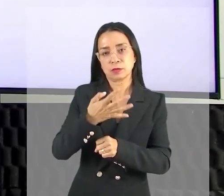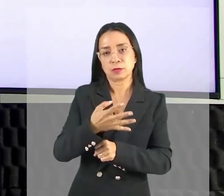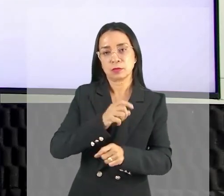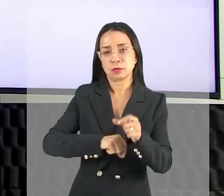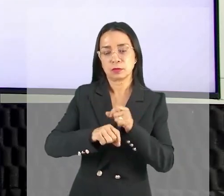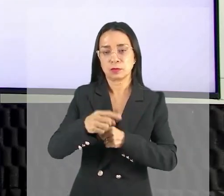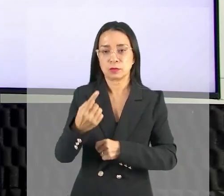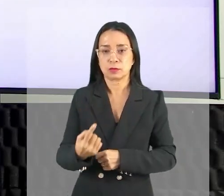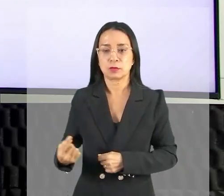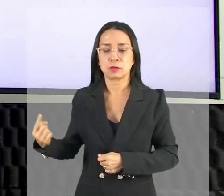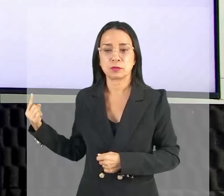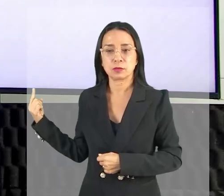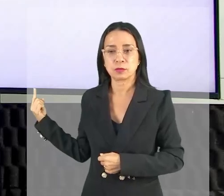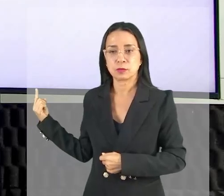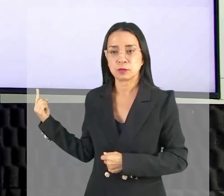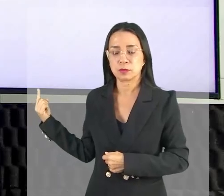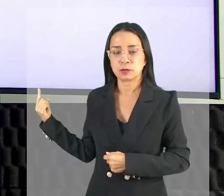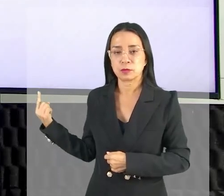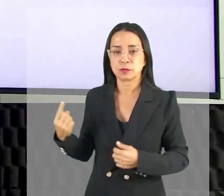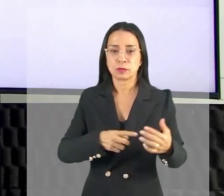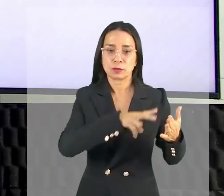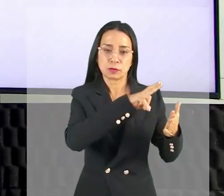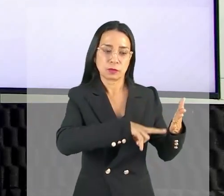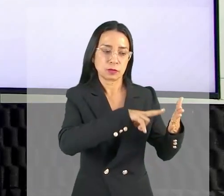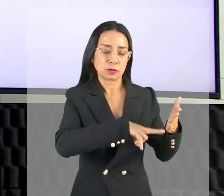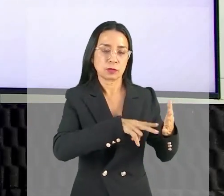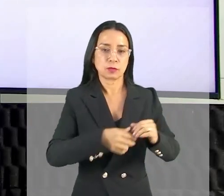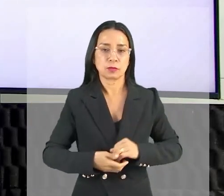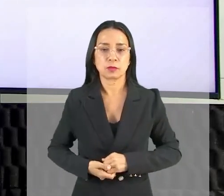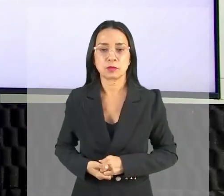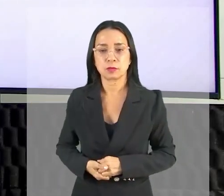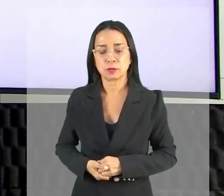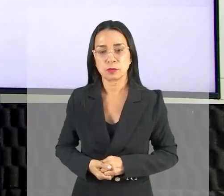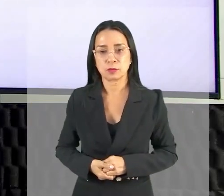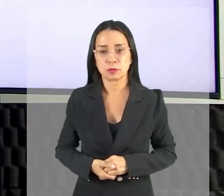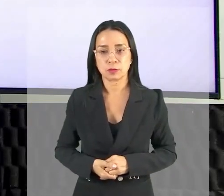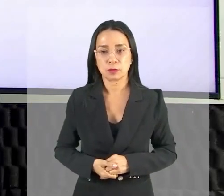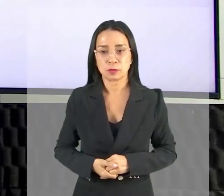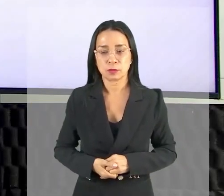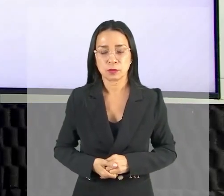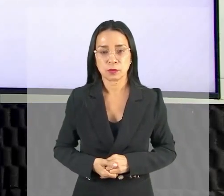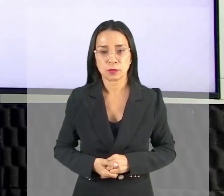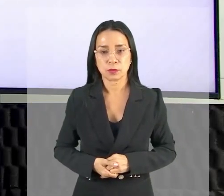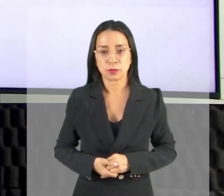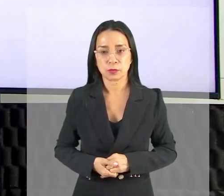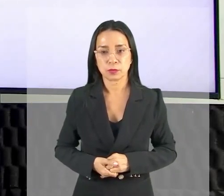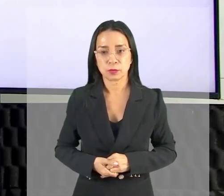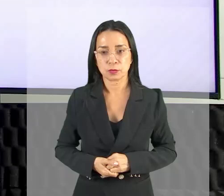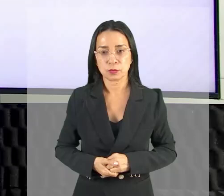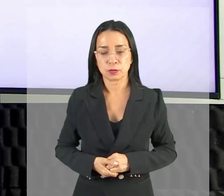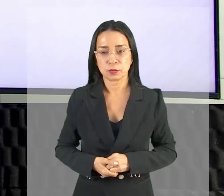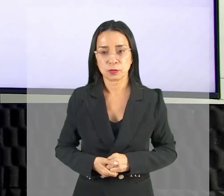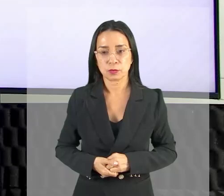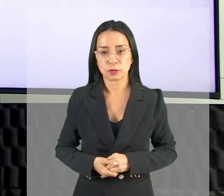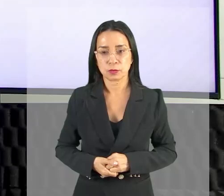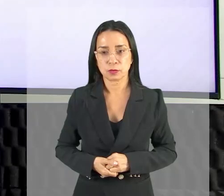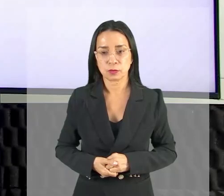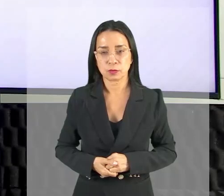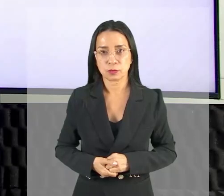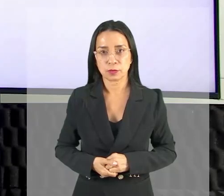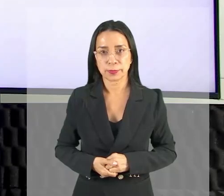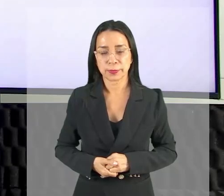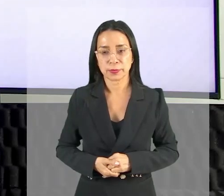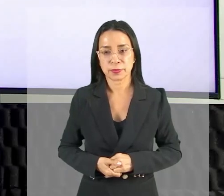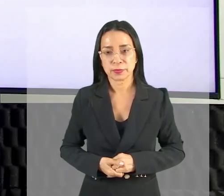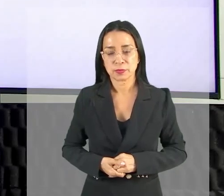são unicelulares, podendo ou não apresentar coloração, mas existem também os coloniais e